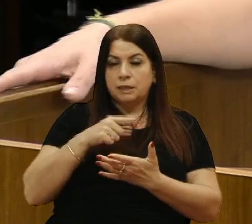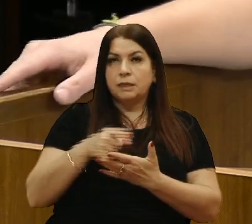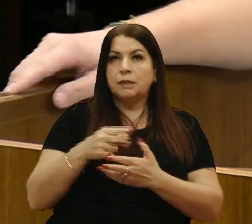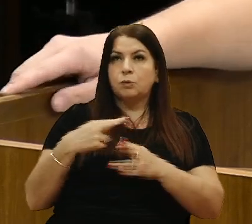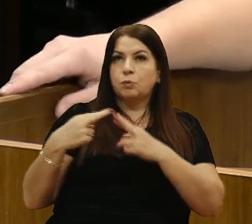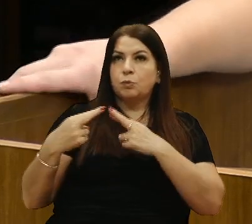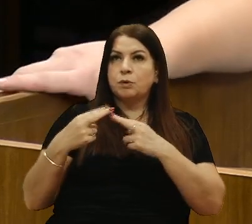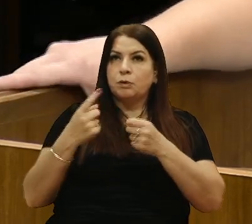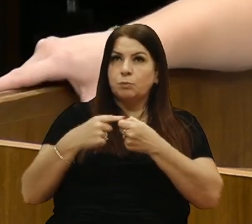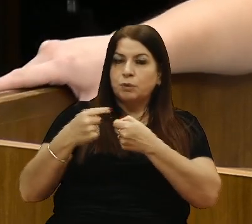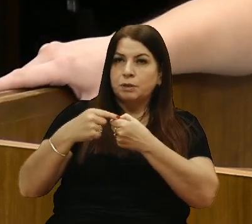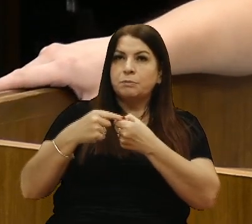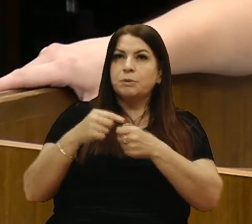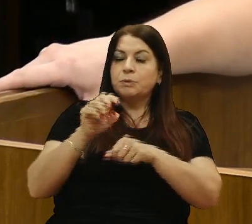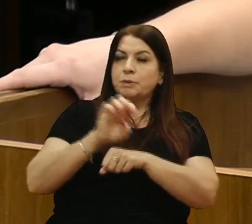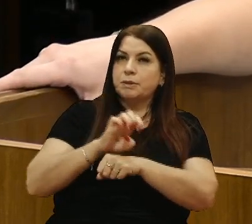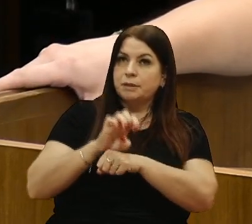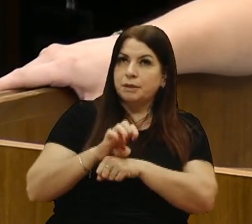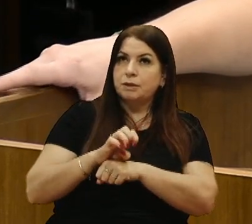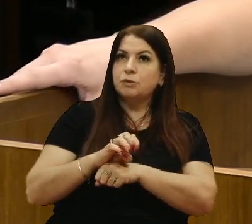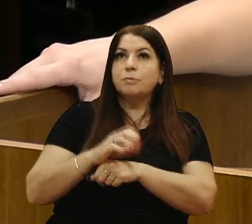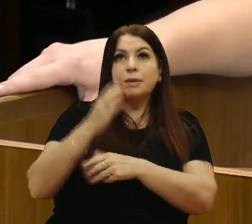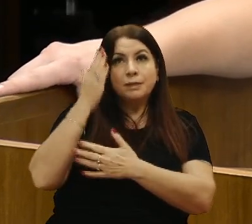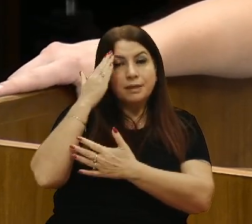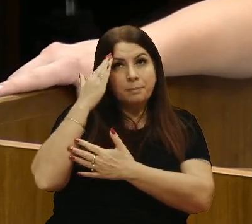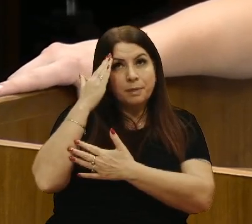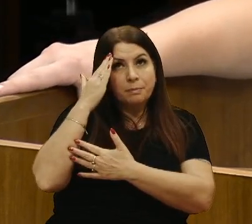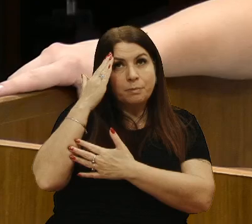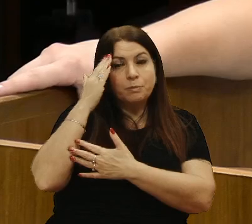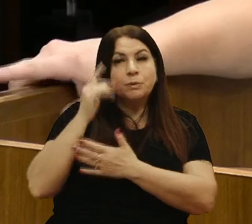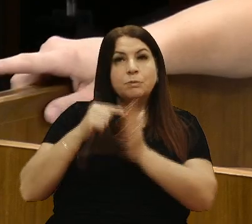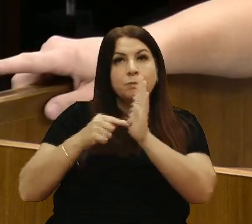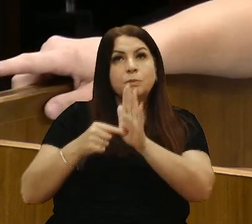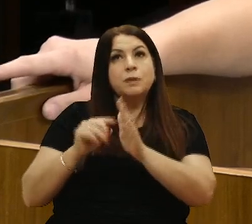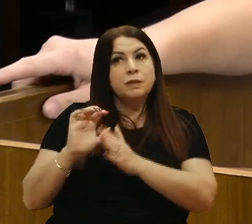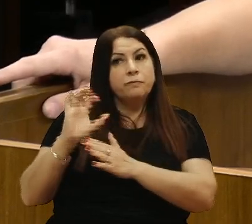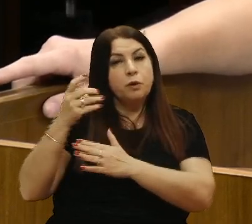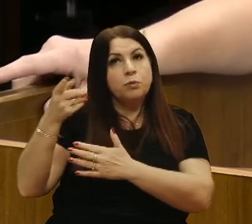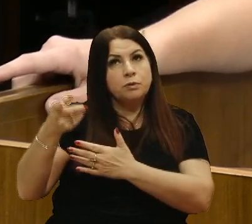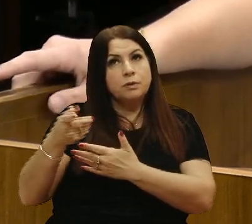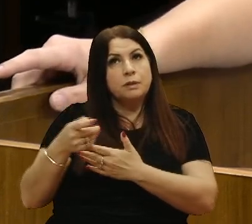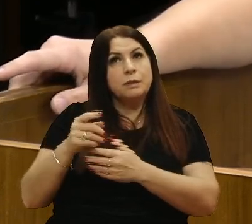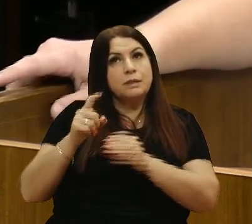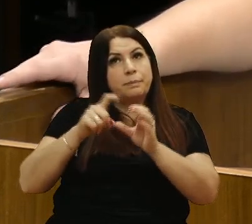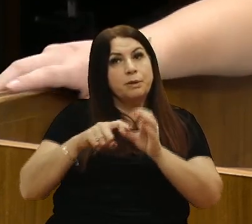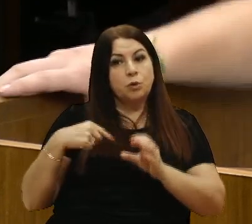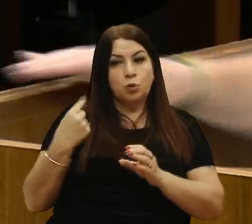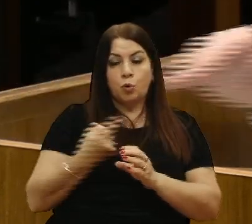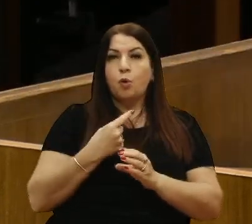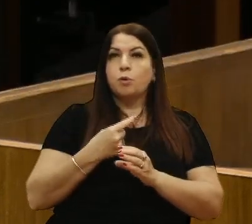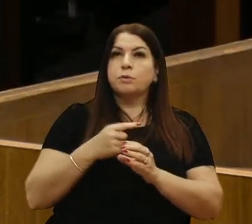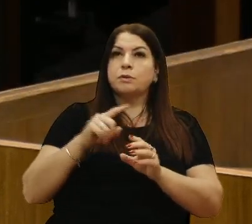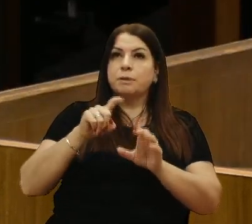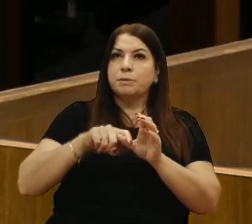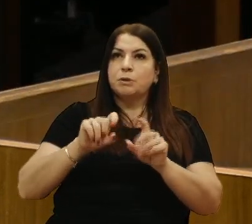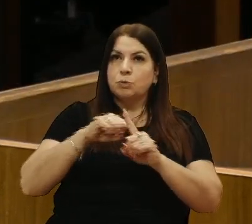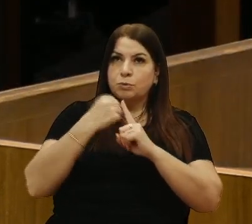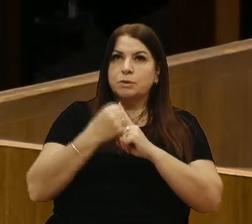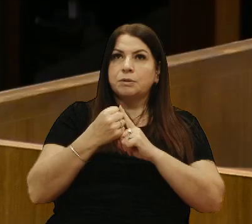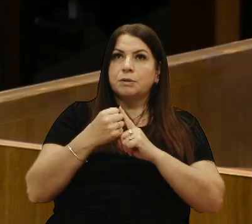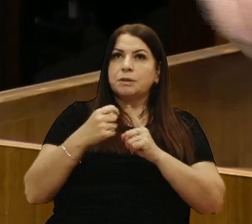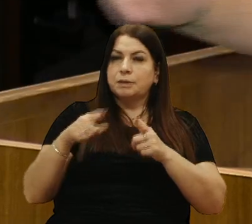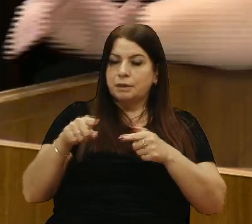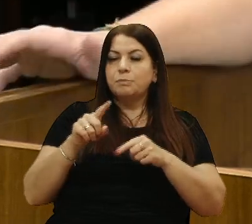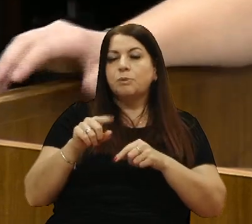relação ao município, em relação ao Estado, mas nós sabemos que é indicativo e que vai acontecer. Se depender da gente, se depender da sociedade, nós teremos esse